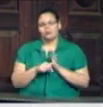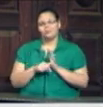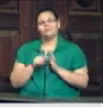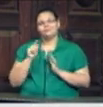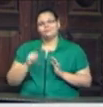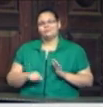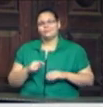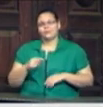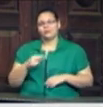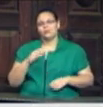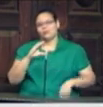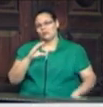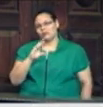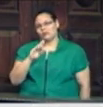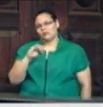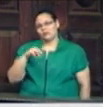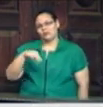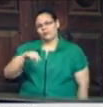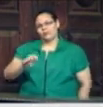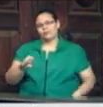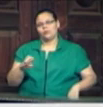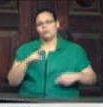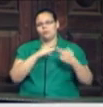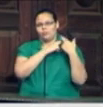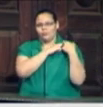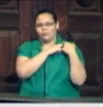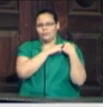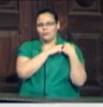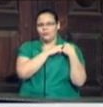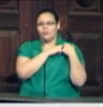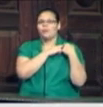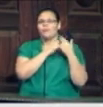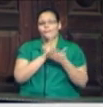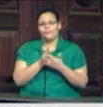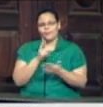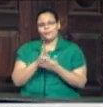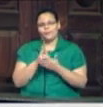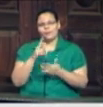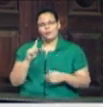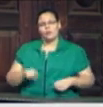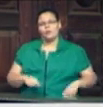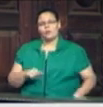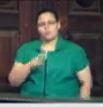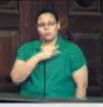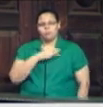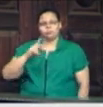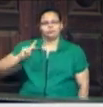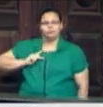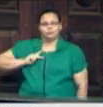responsabilidade. Aliás, o mesmo deve ser feito pelo Ministério Público,